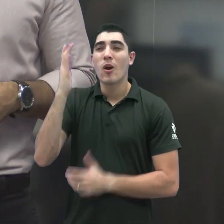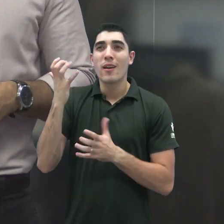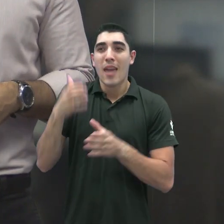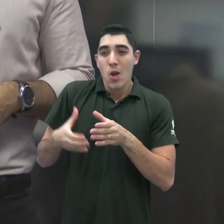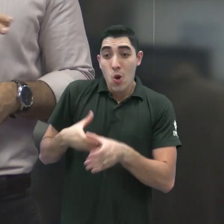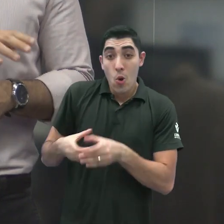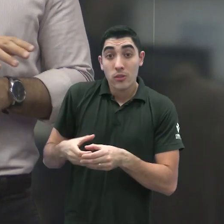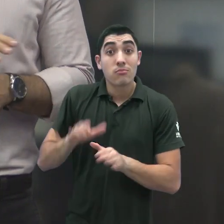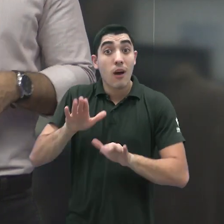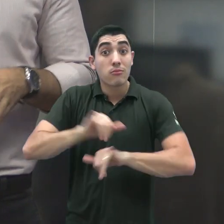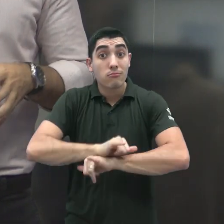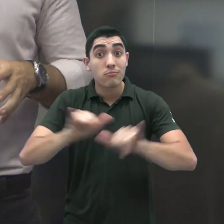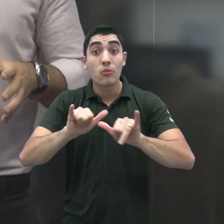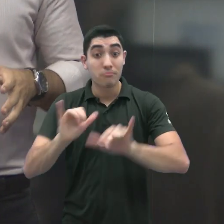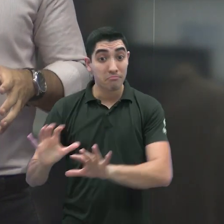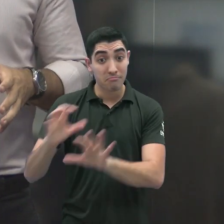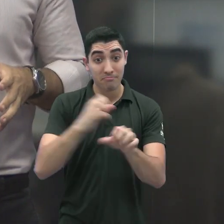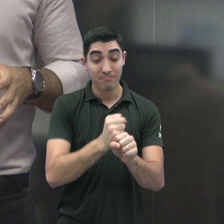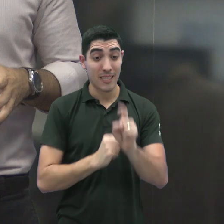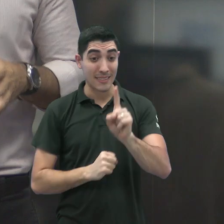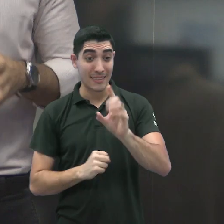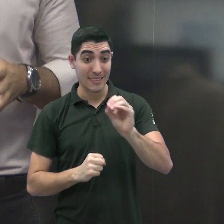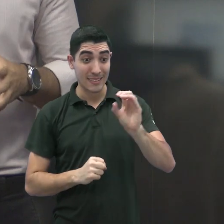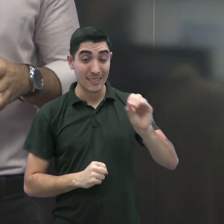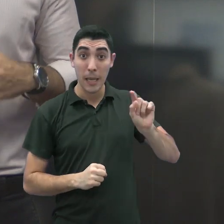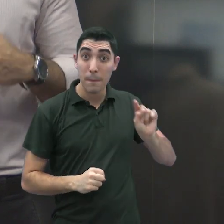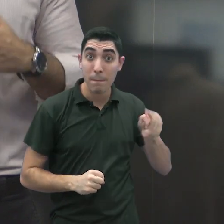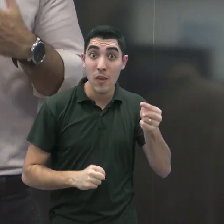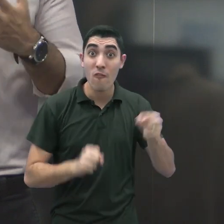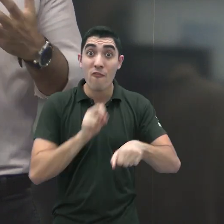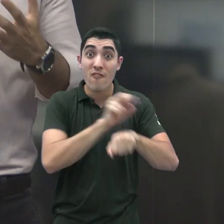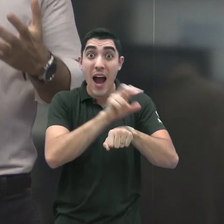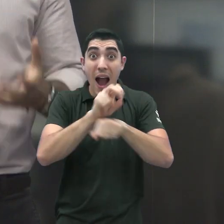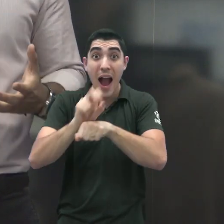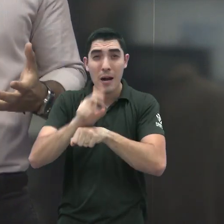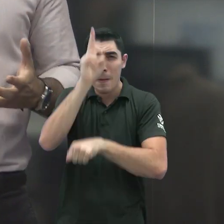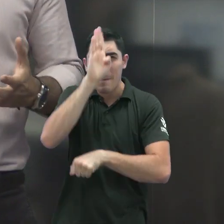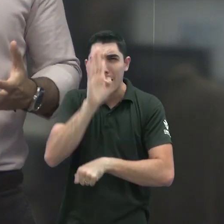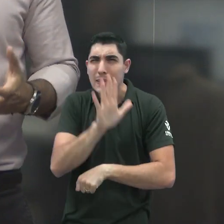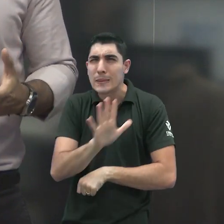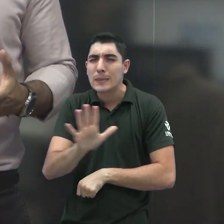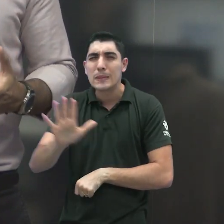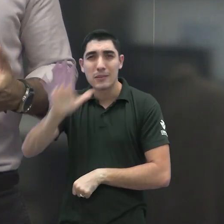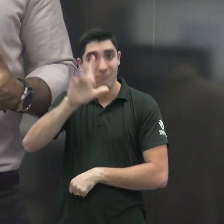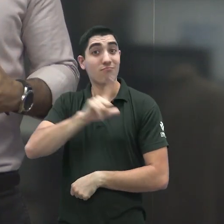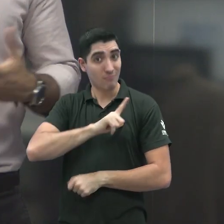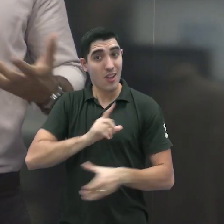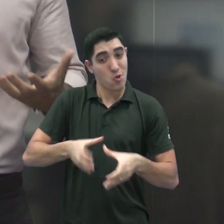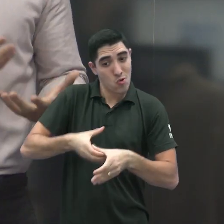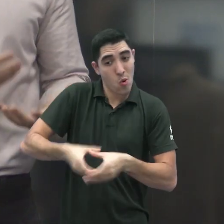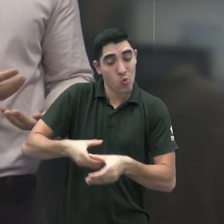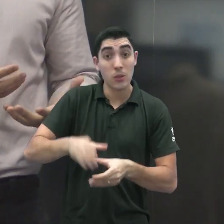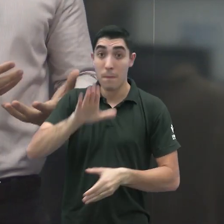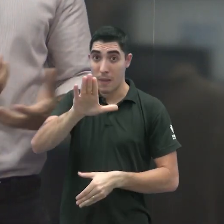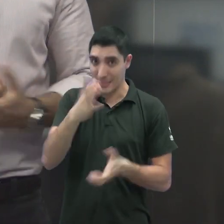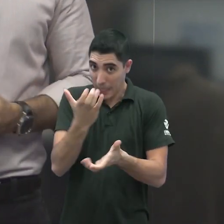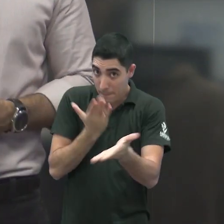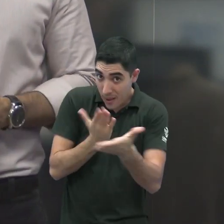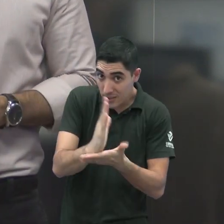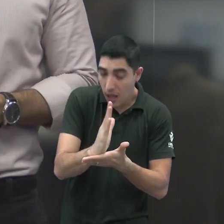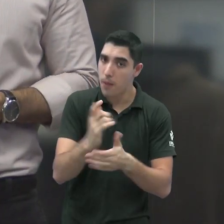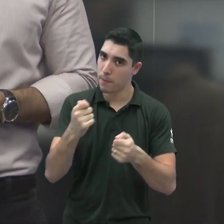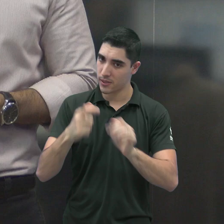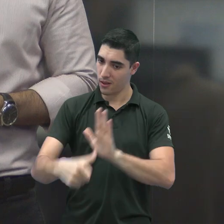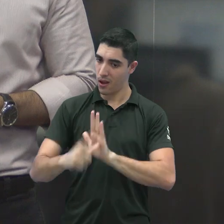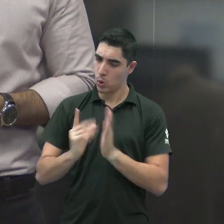são esperadas mais de 100 mil vagas em cargos públicos de todo o país. Mas claro que para conseguir a aprovação tem que